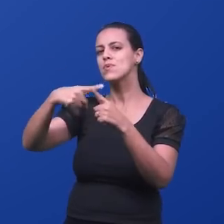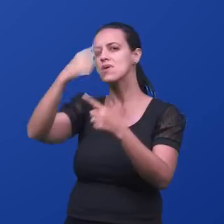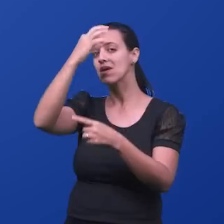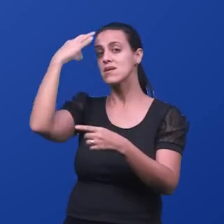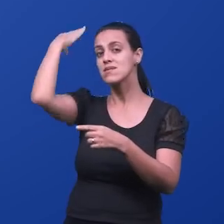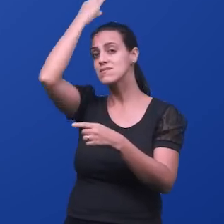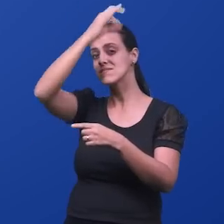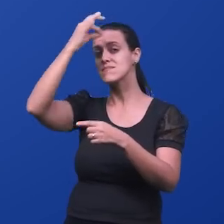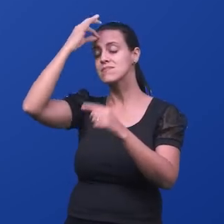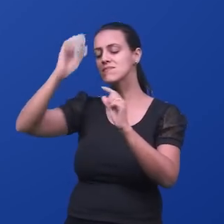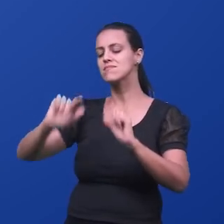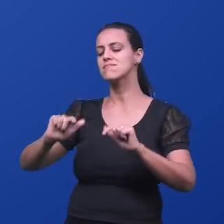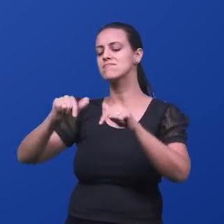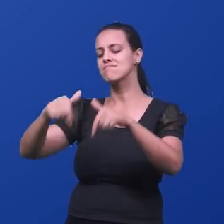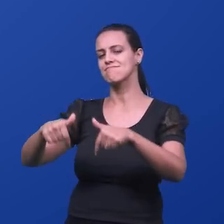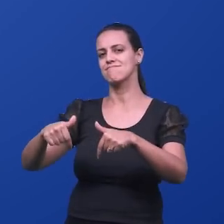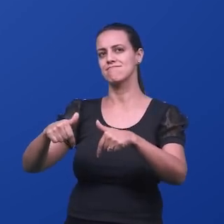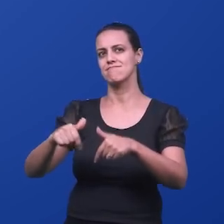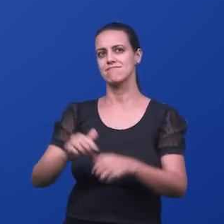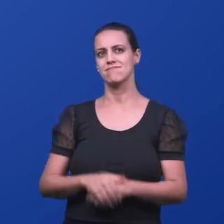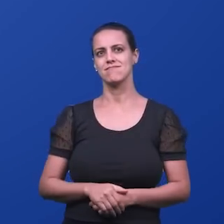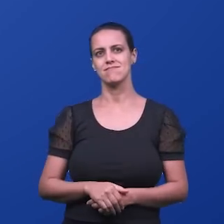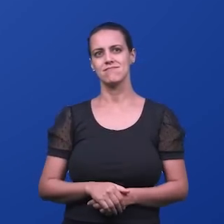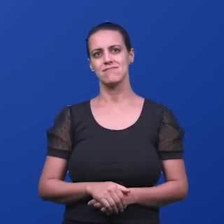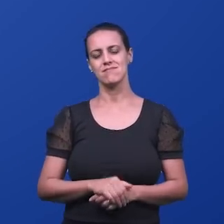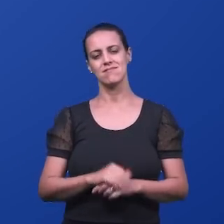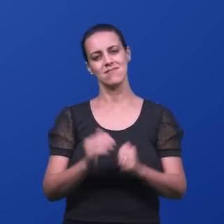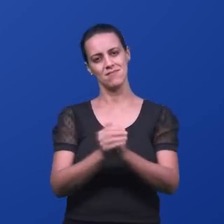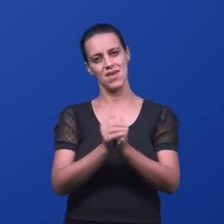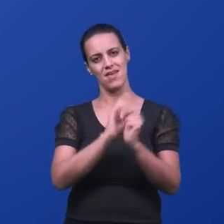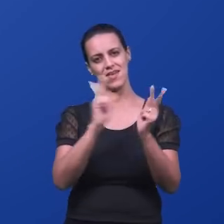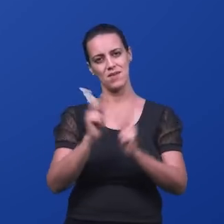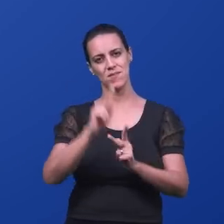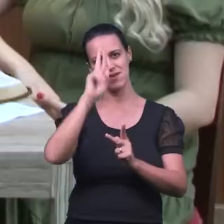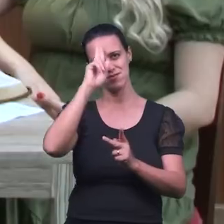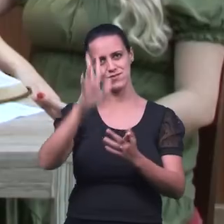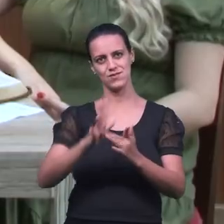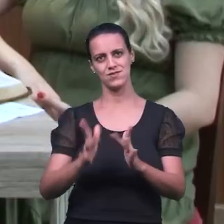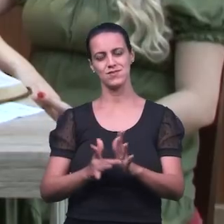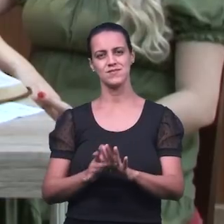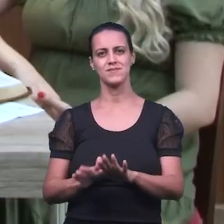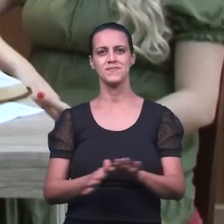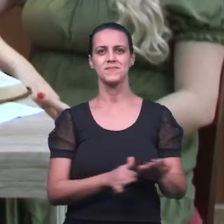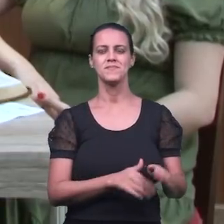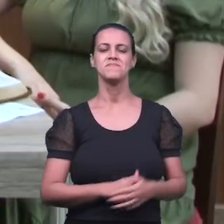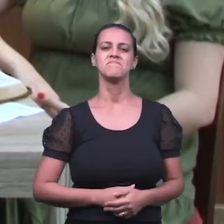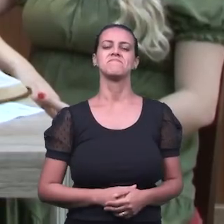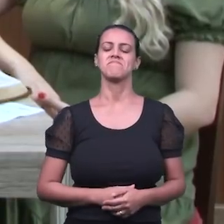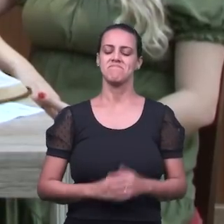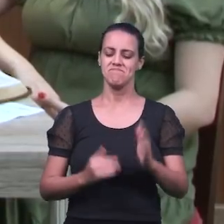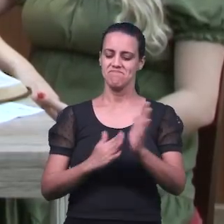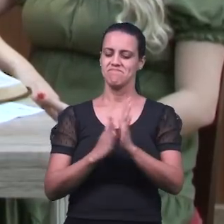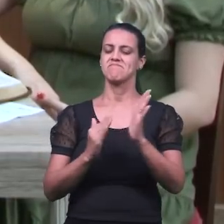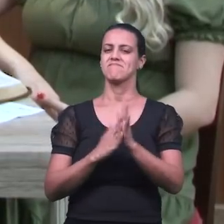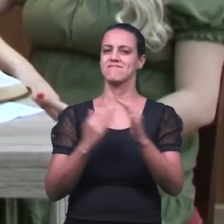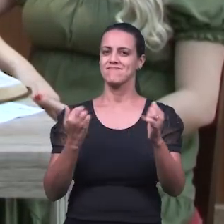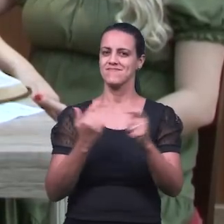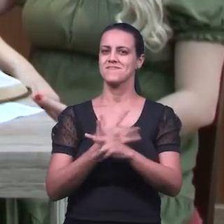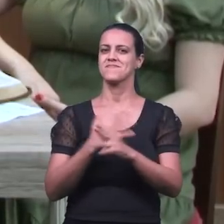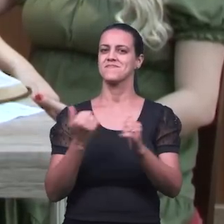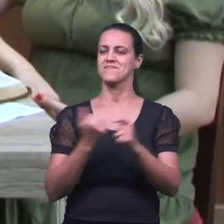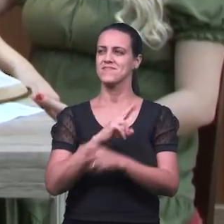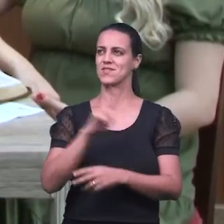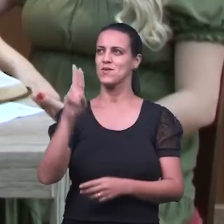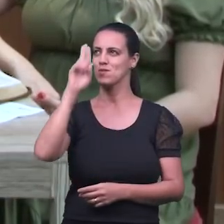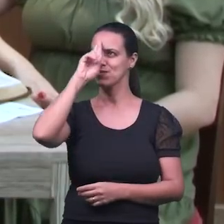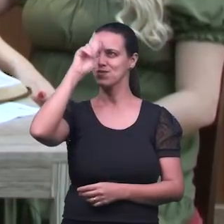ela tem a revelação do Espírito sobre ela. Amém. E a paz do Senhor Jesus. Seja louvado, seja glorificado o nome do